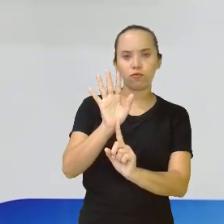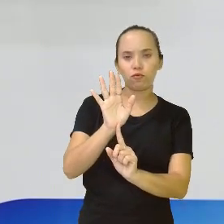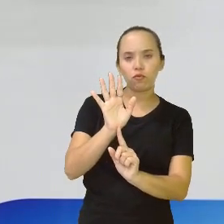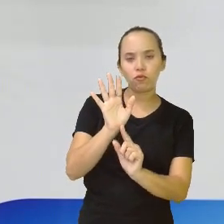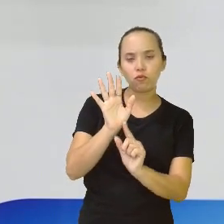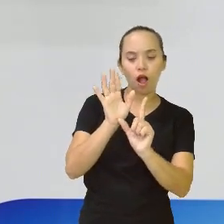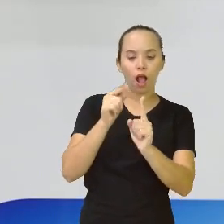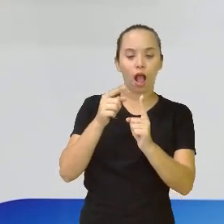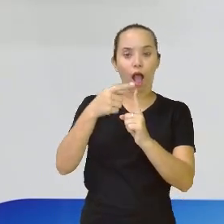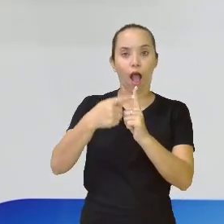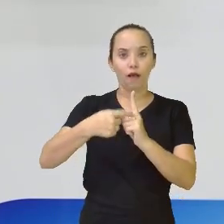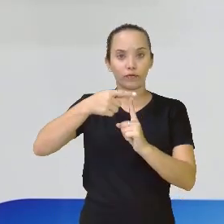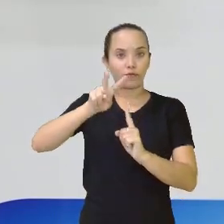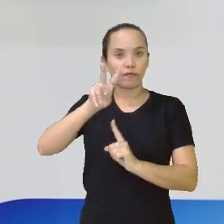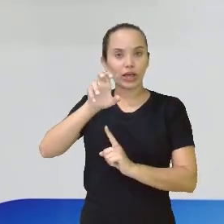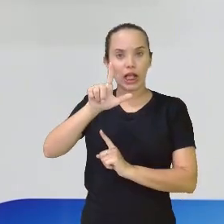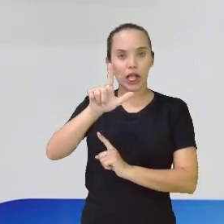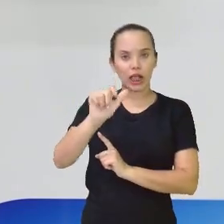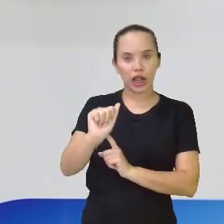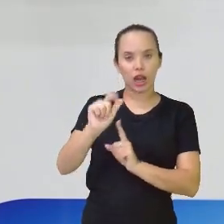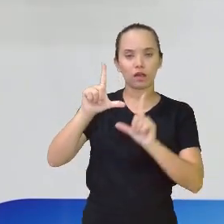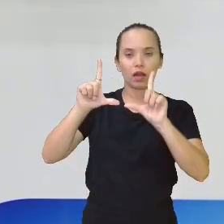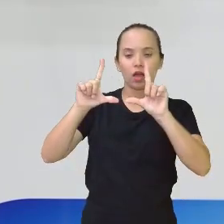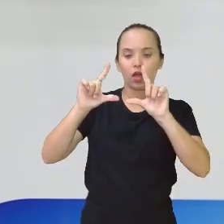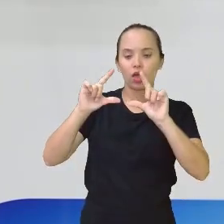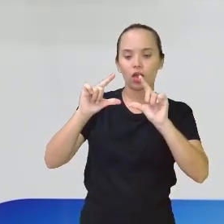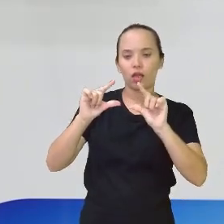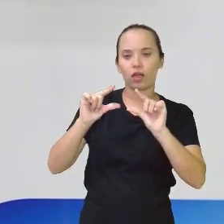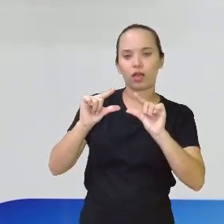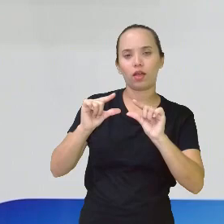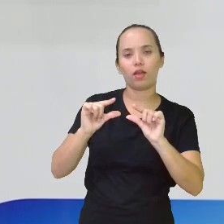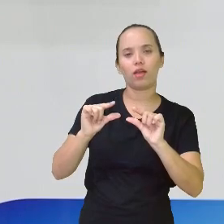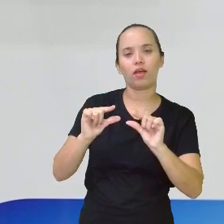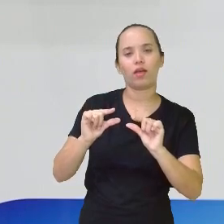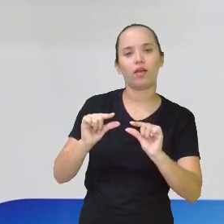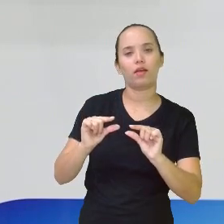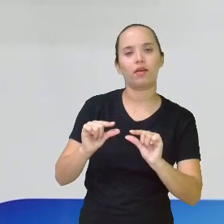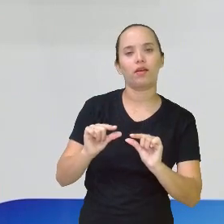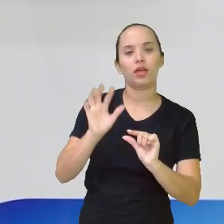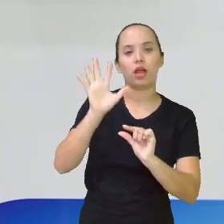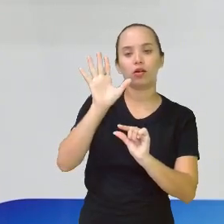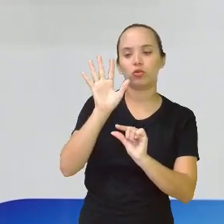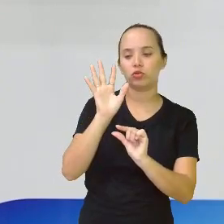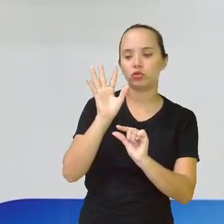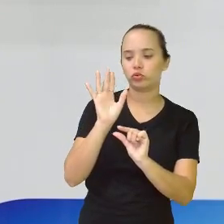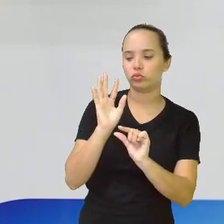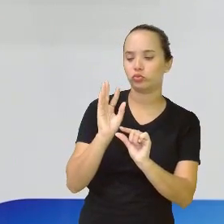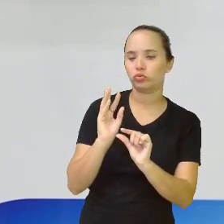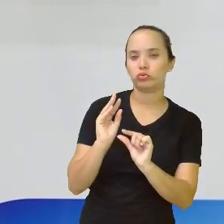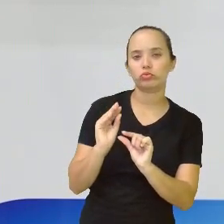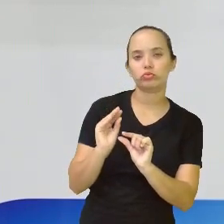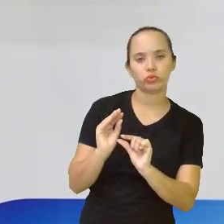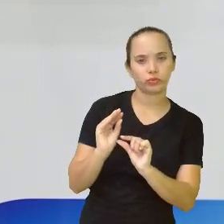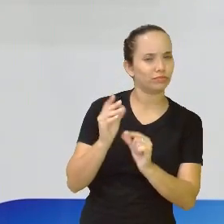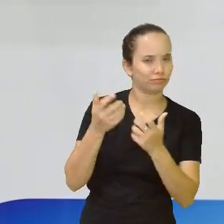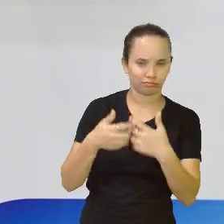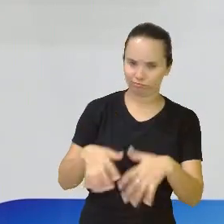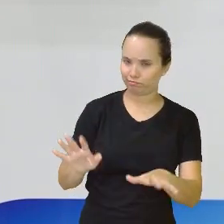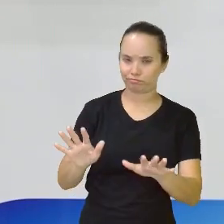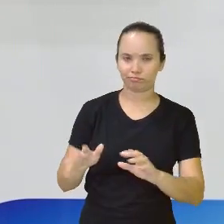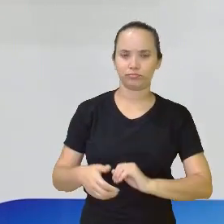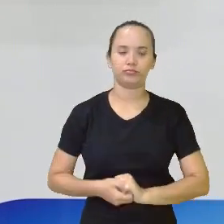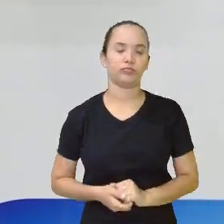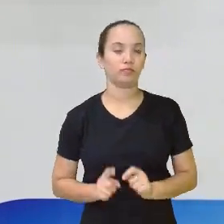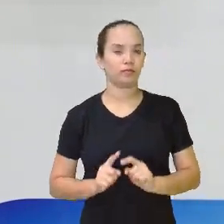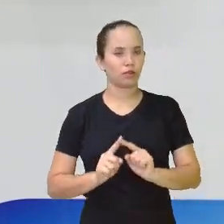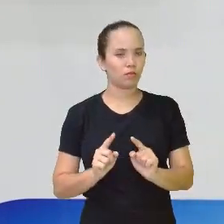vai criar energia, luminosidade, vai derretendo e vai diminuindo o seu tamanho naturalmente. Mas se eu pegar e colocar